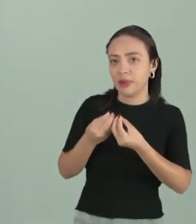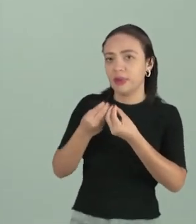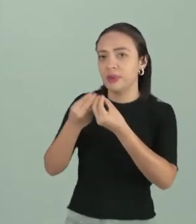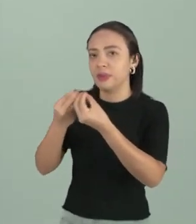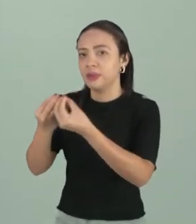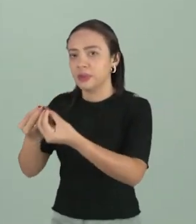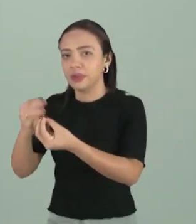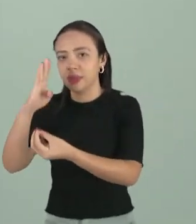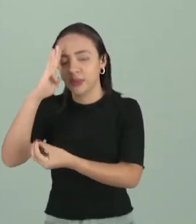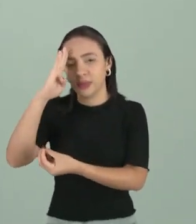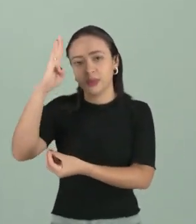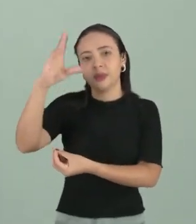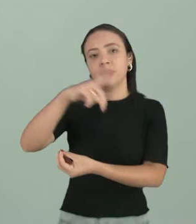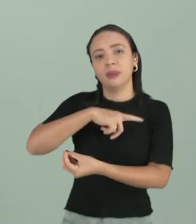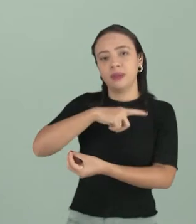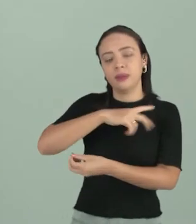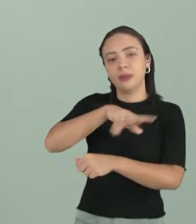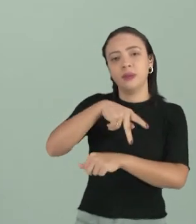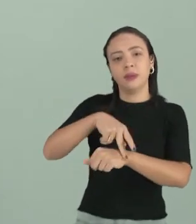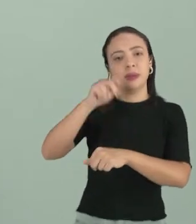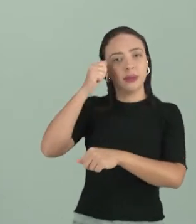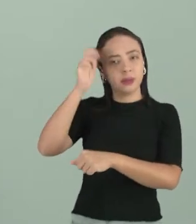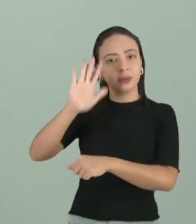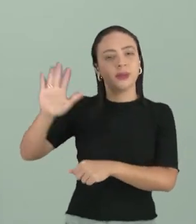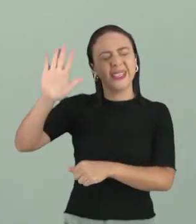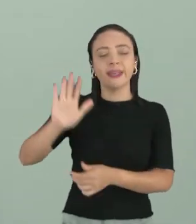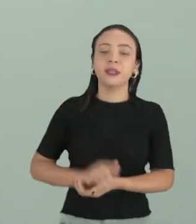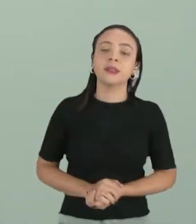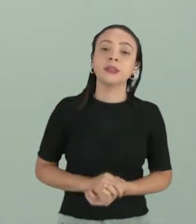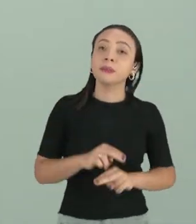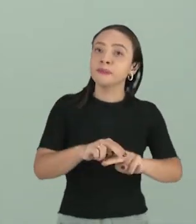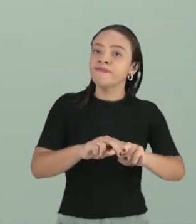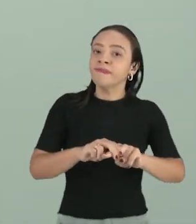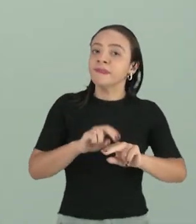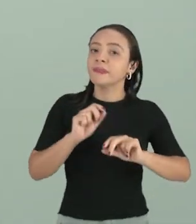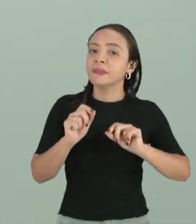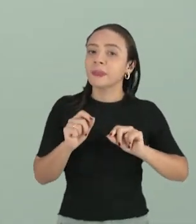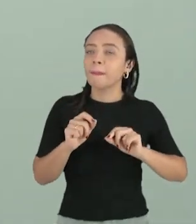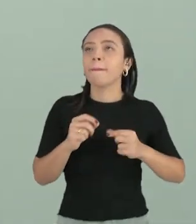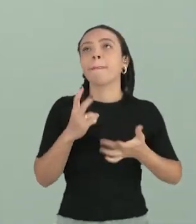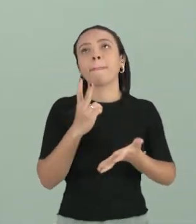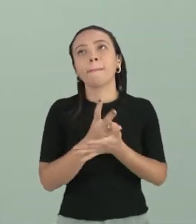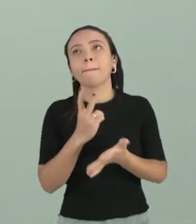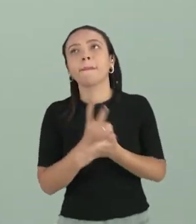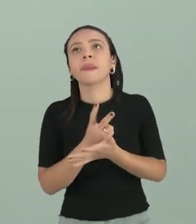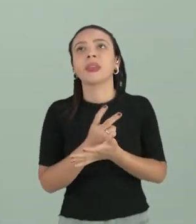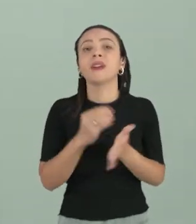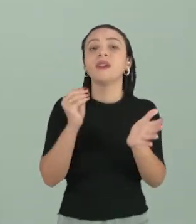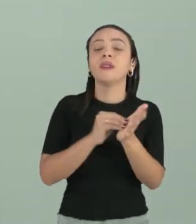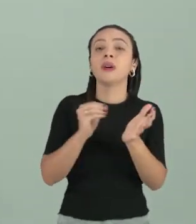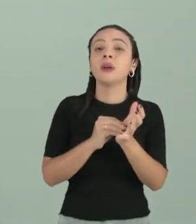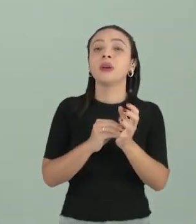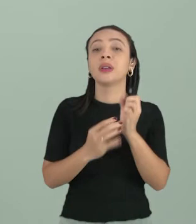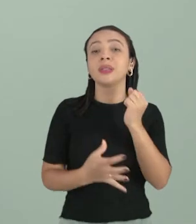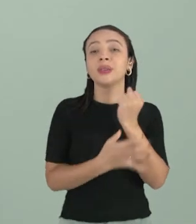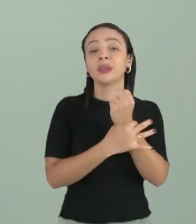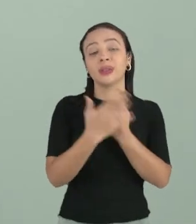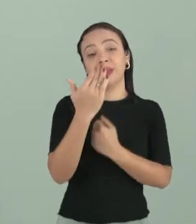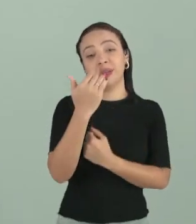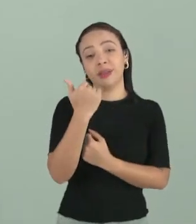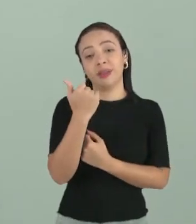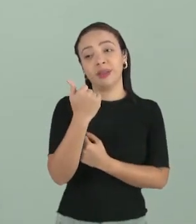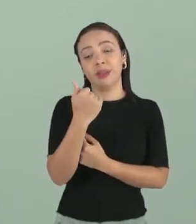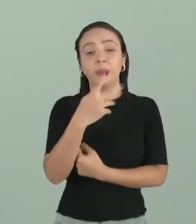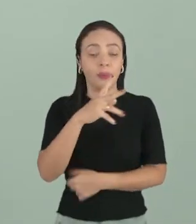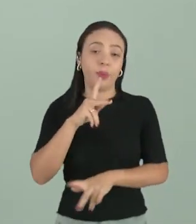principal patrimônio de seu povo. Com isso, coloca em xeque a própria segurança alimentar desses povos